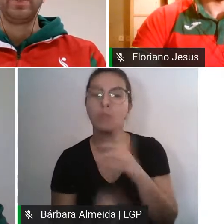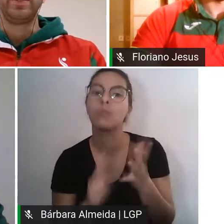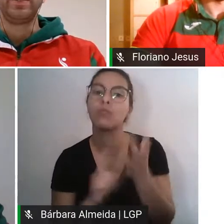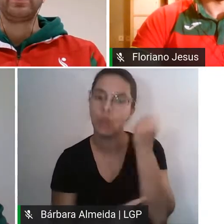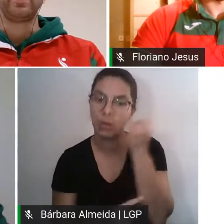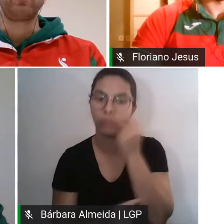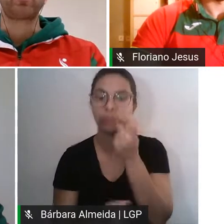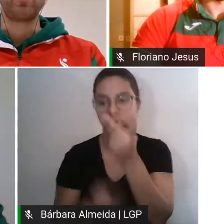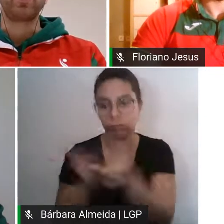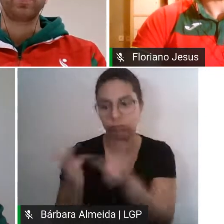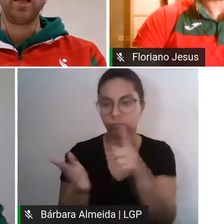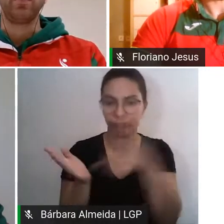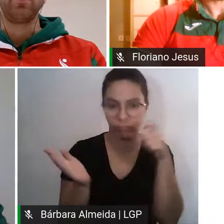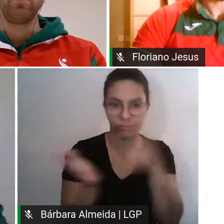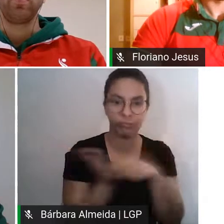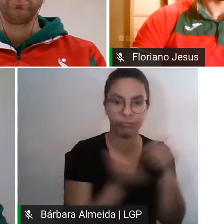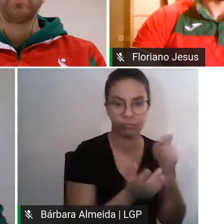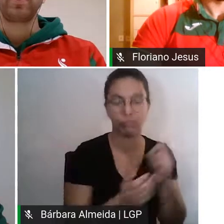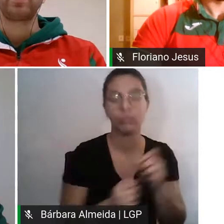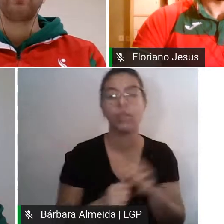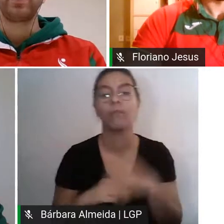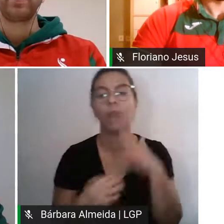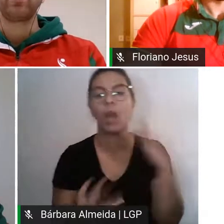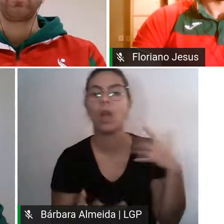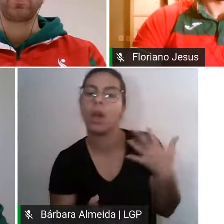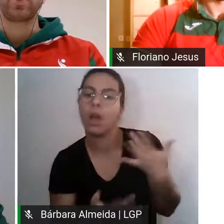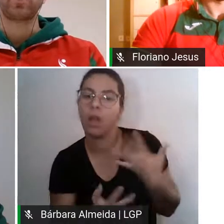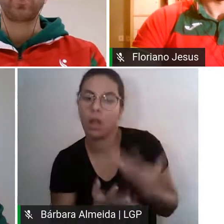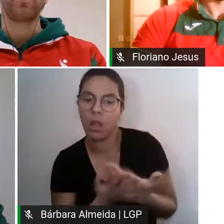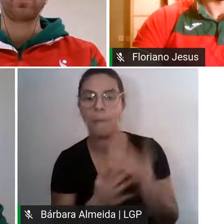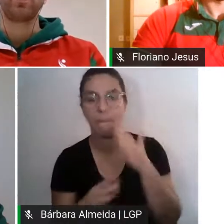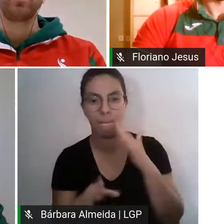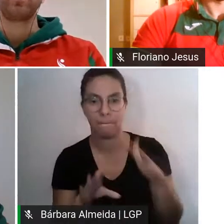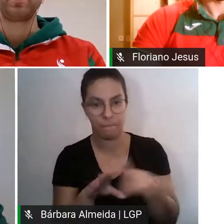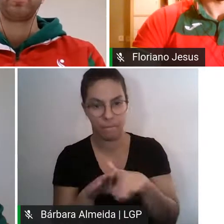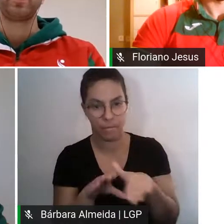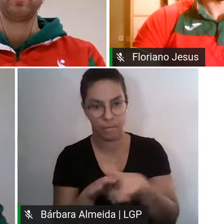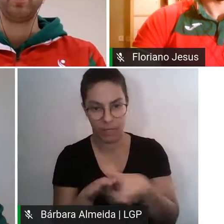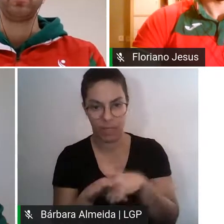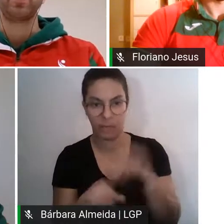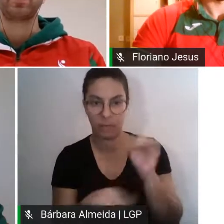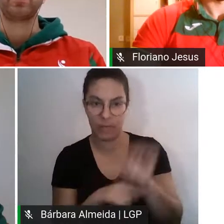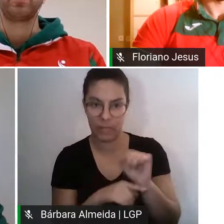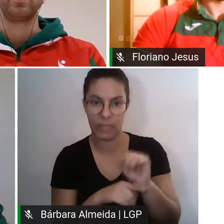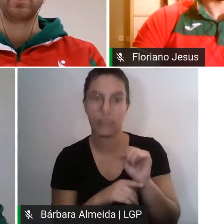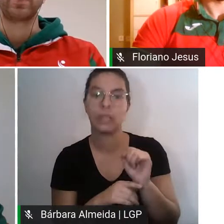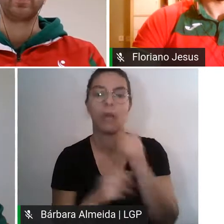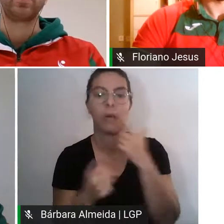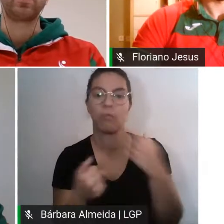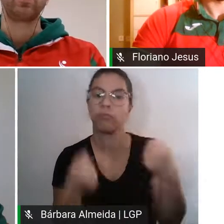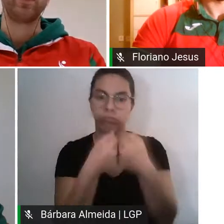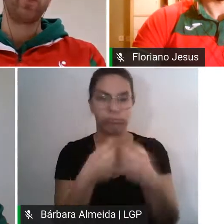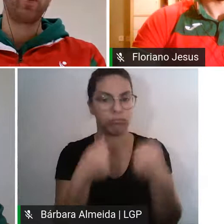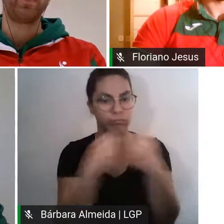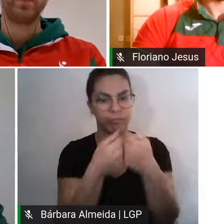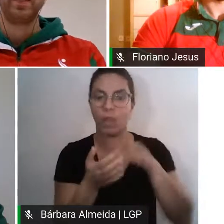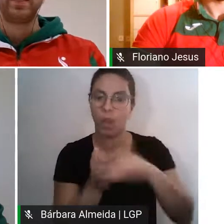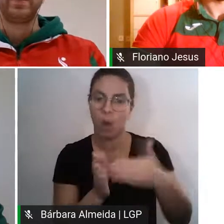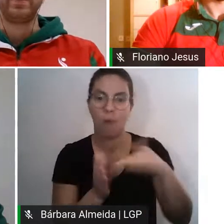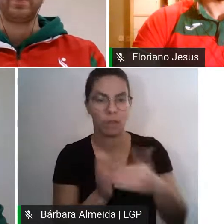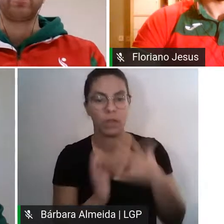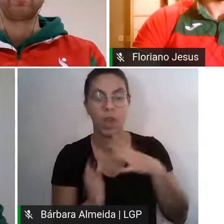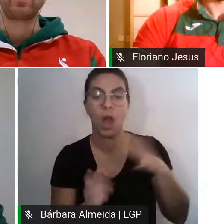deles, temos conseguido participar em todas as provas de para badminton que se realizam na